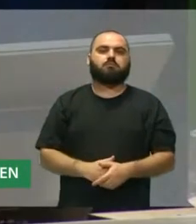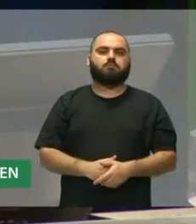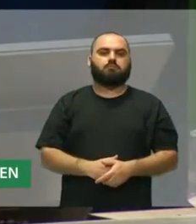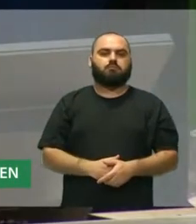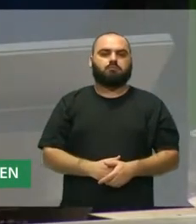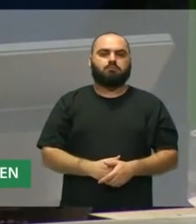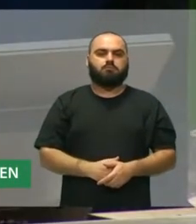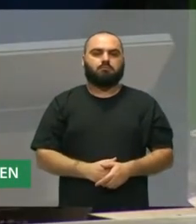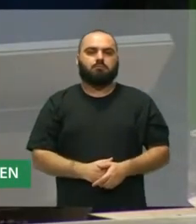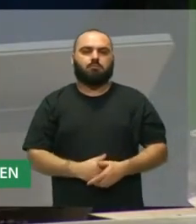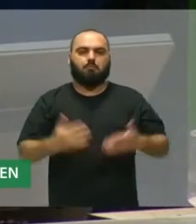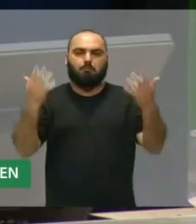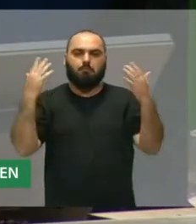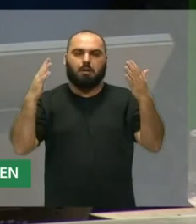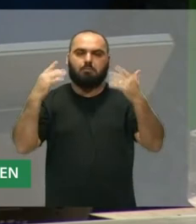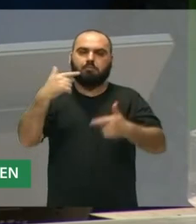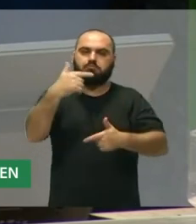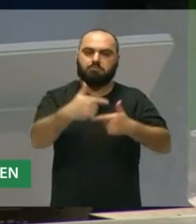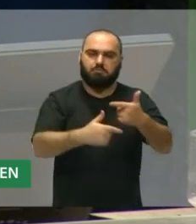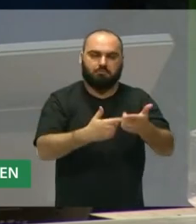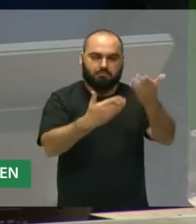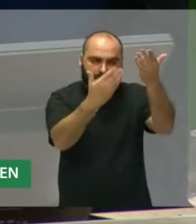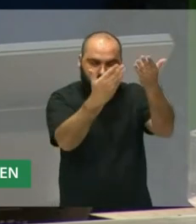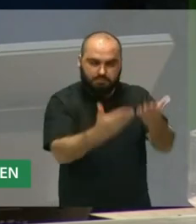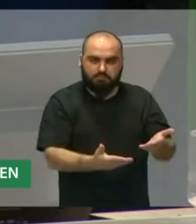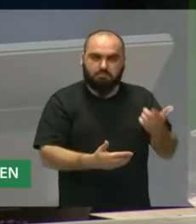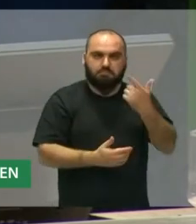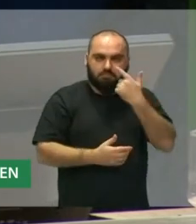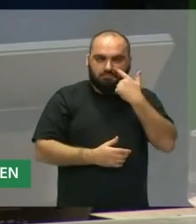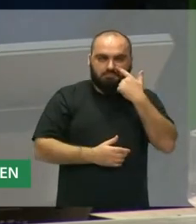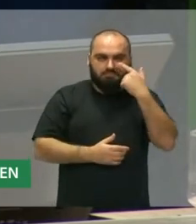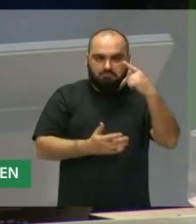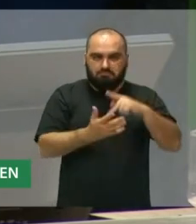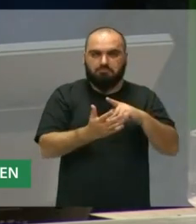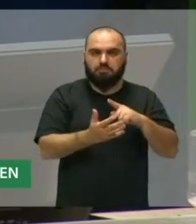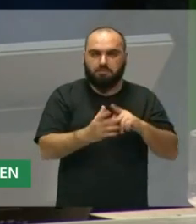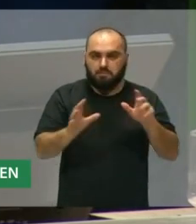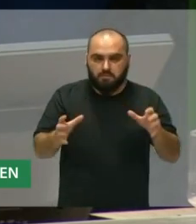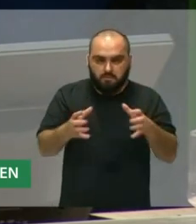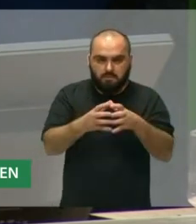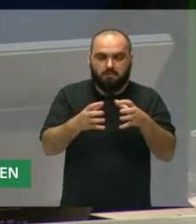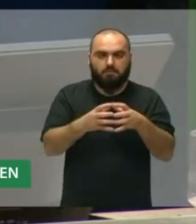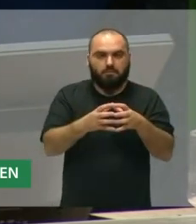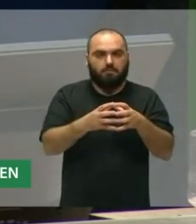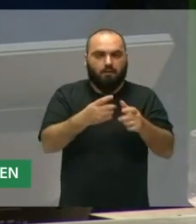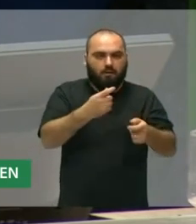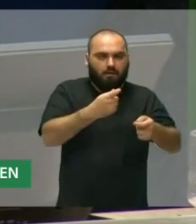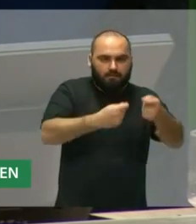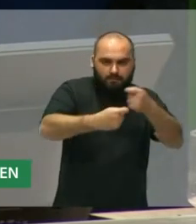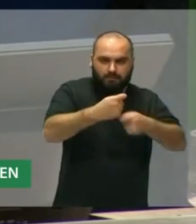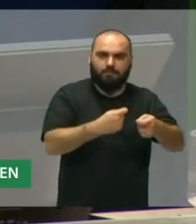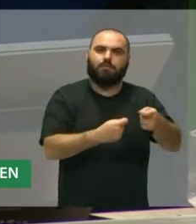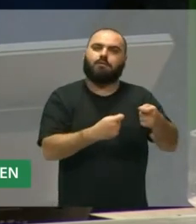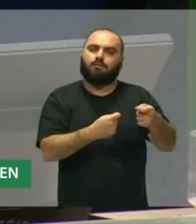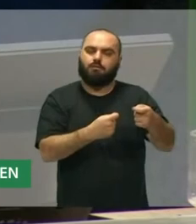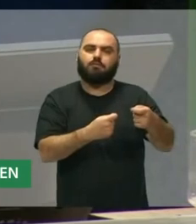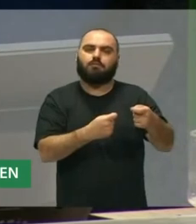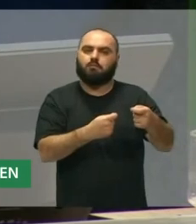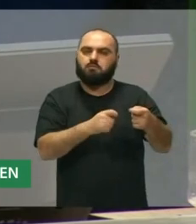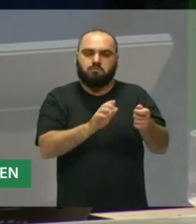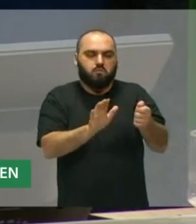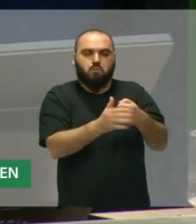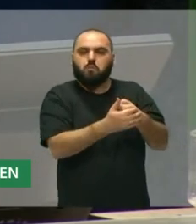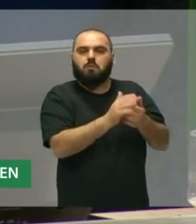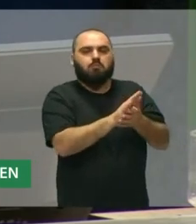Irmã, parabéns pelo trabalho. A gente viu que o corpo clínico, que a administração não escondeu nada,